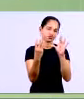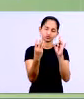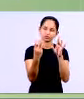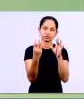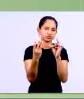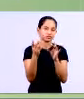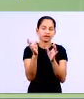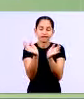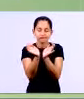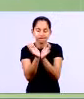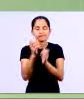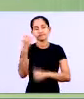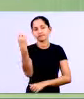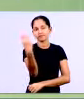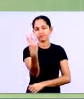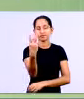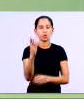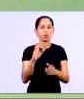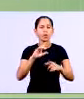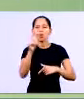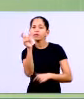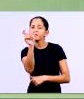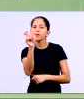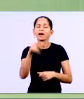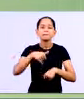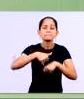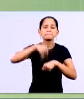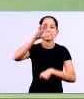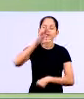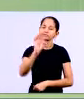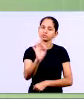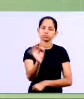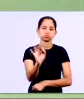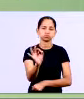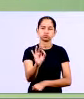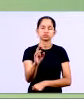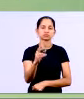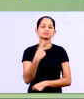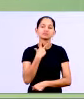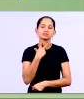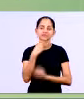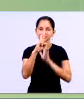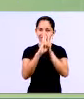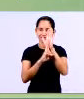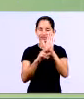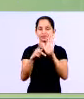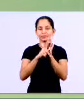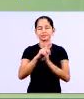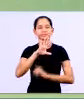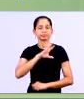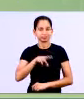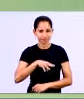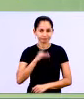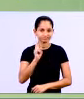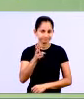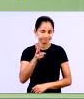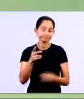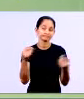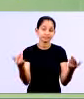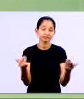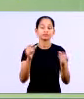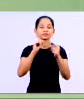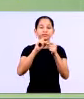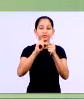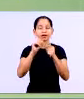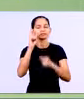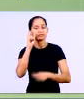na língua portuguesa que ultrapasse aqui o acento, ok? Bem, então eu divido